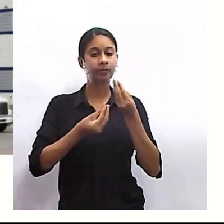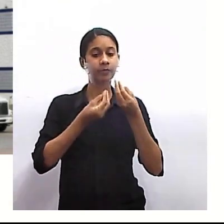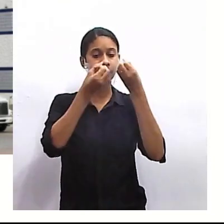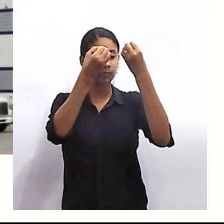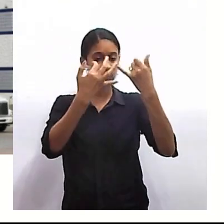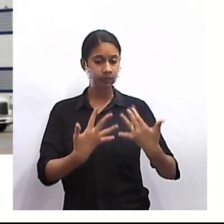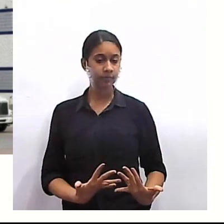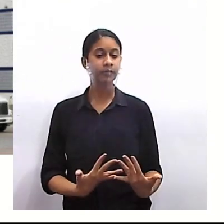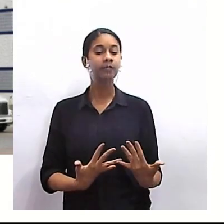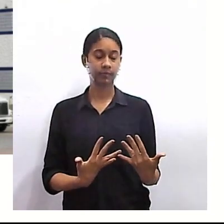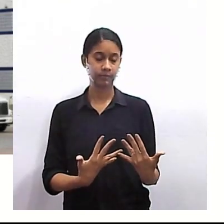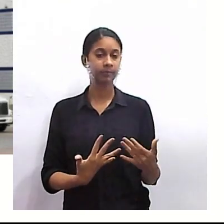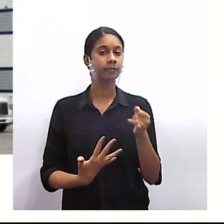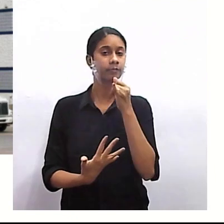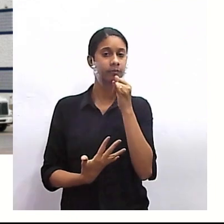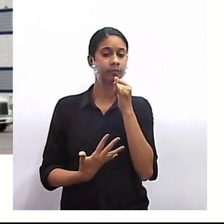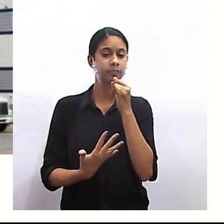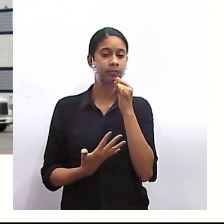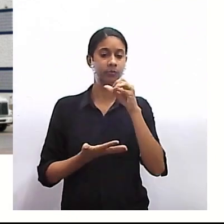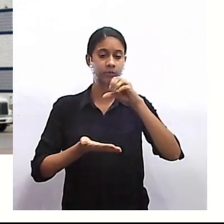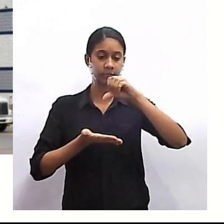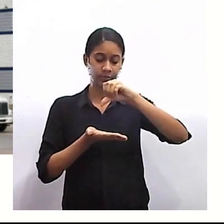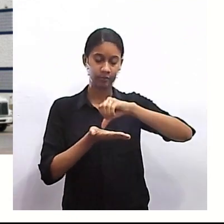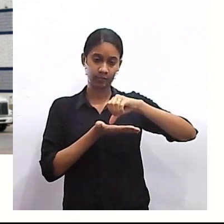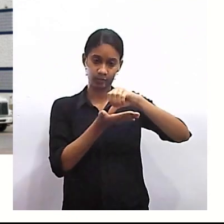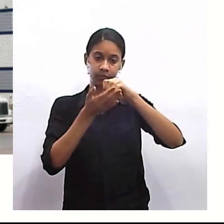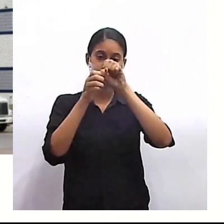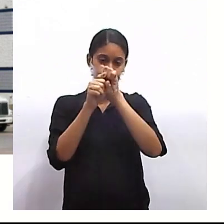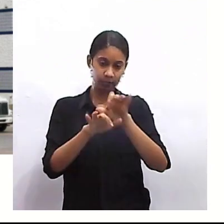dando os exemplos sobre centros de